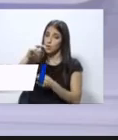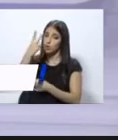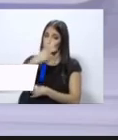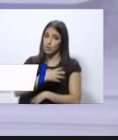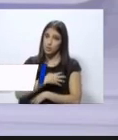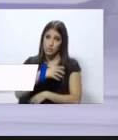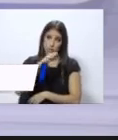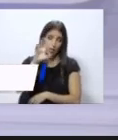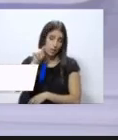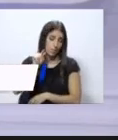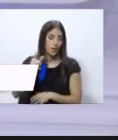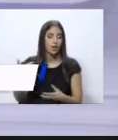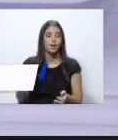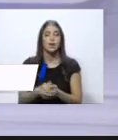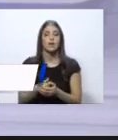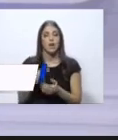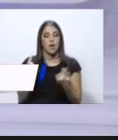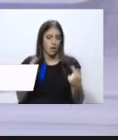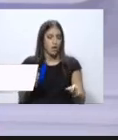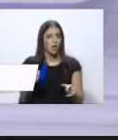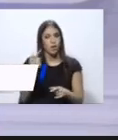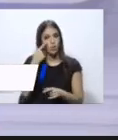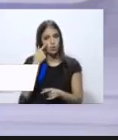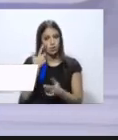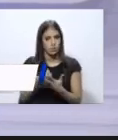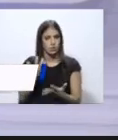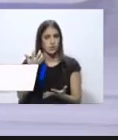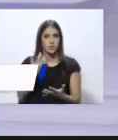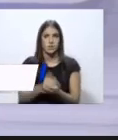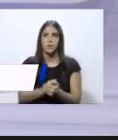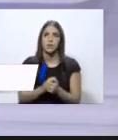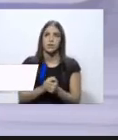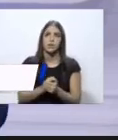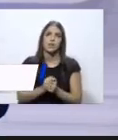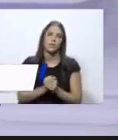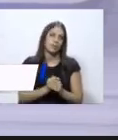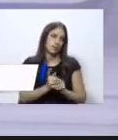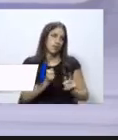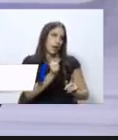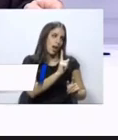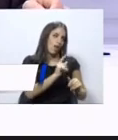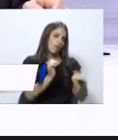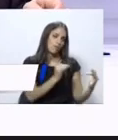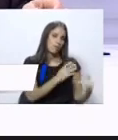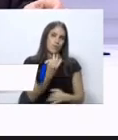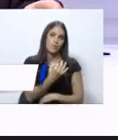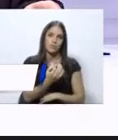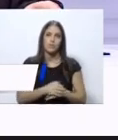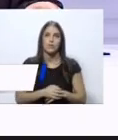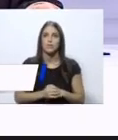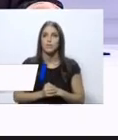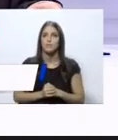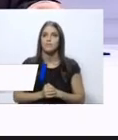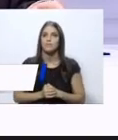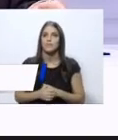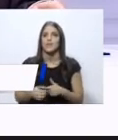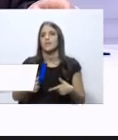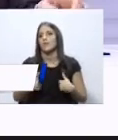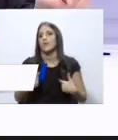era de facto um guarda-redes muito reconhecido. O Futebol Clube do Porto. Não, que não o Futebol Clube do Porto, não vou agora dizer